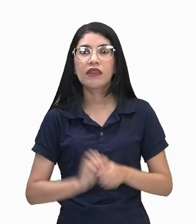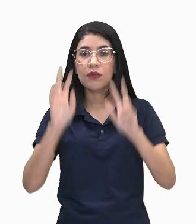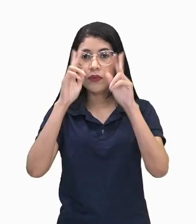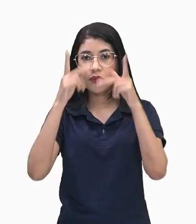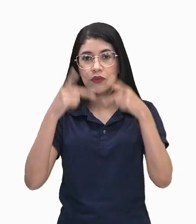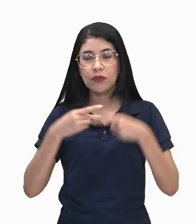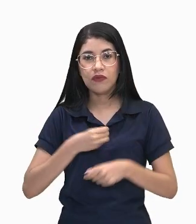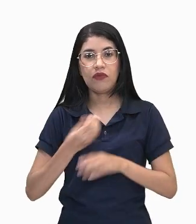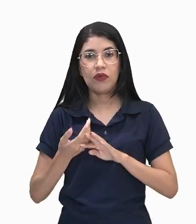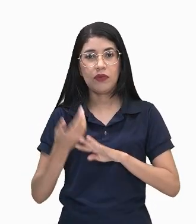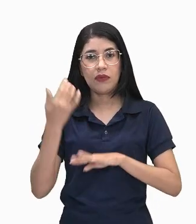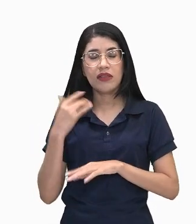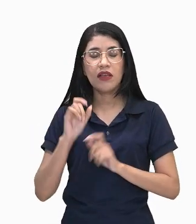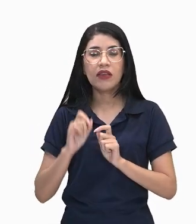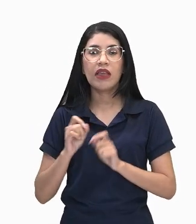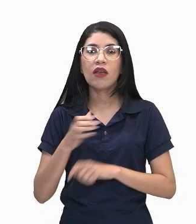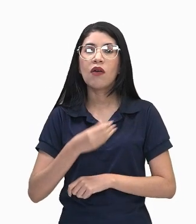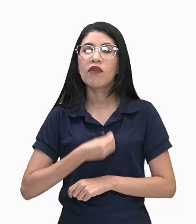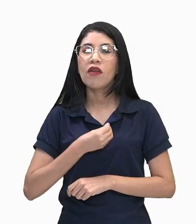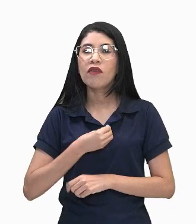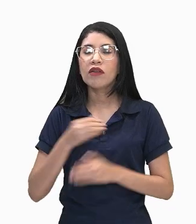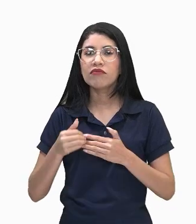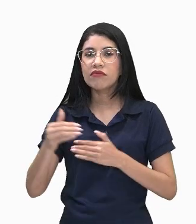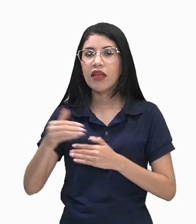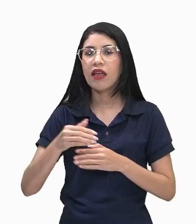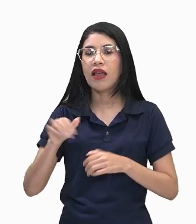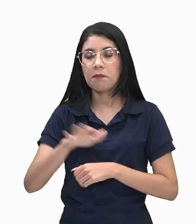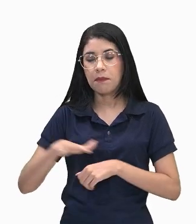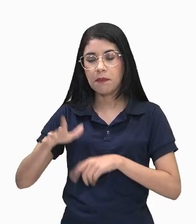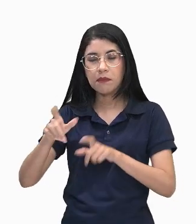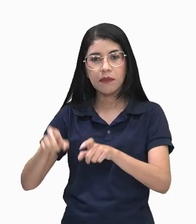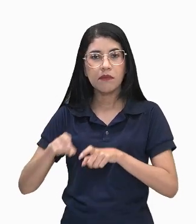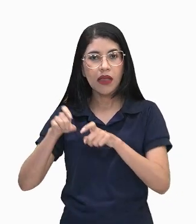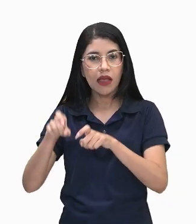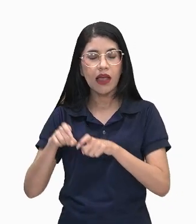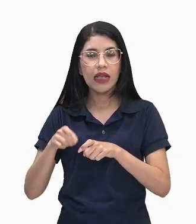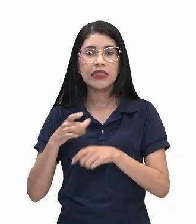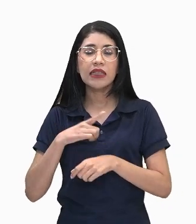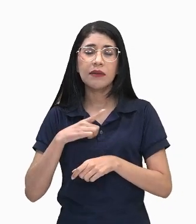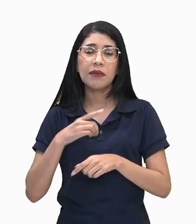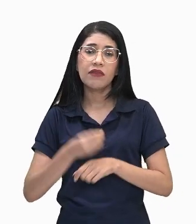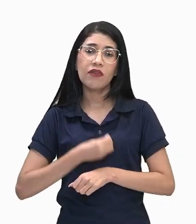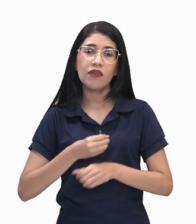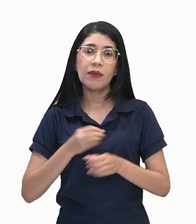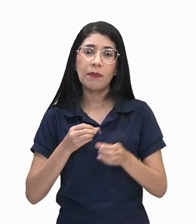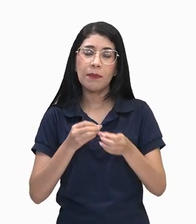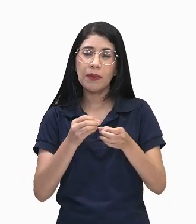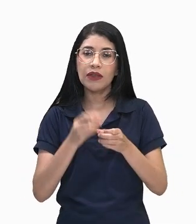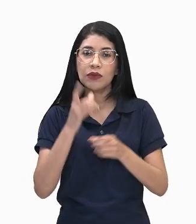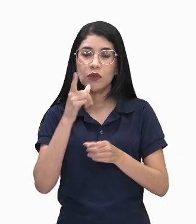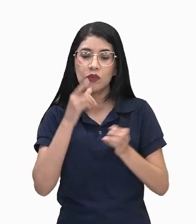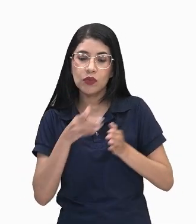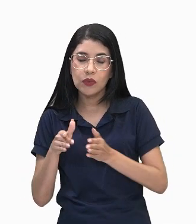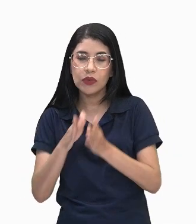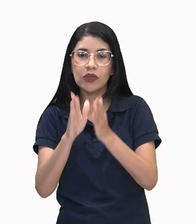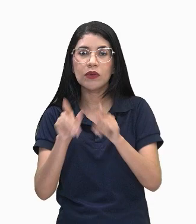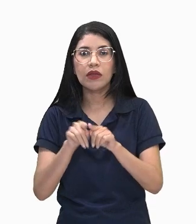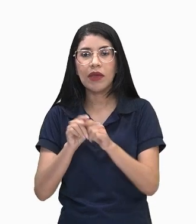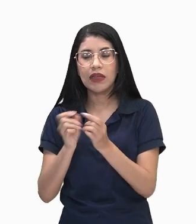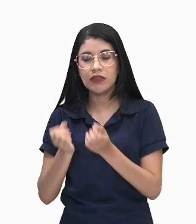tornaram agricultores, ou seja, eles começaram a viver perto dos rios e fazer plantações para